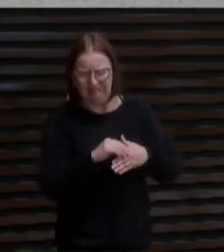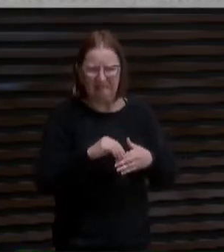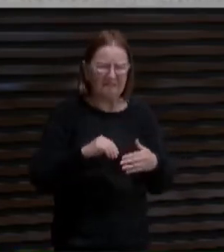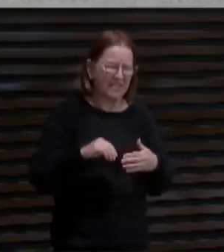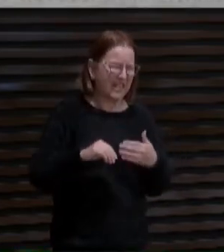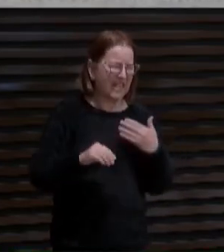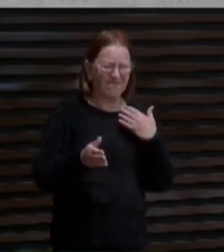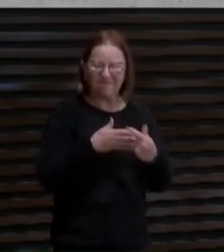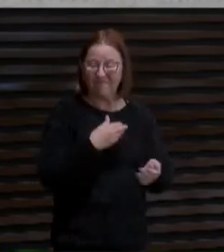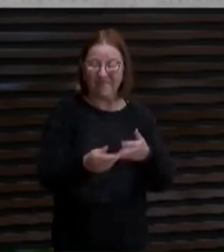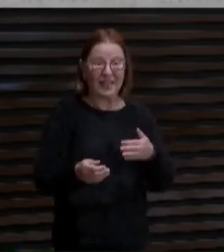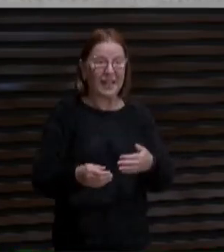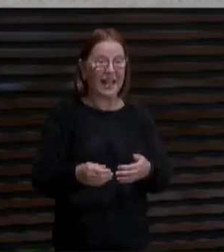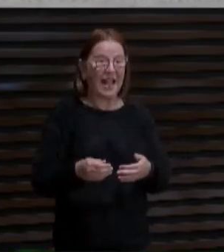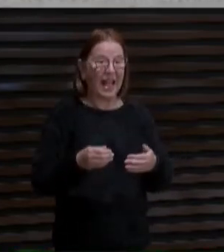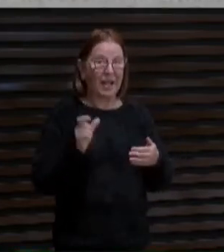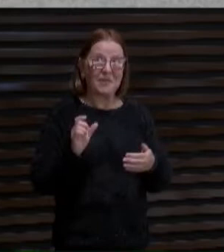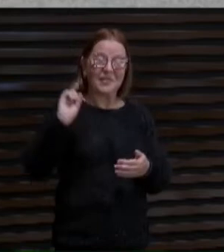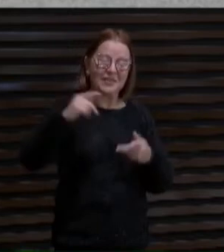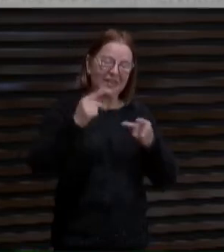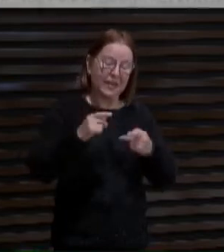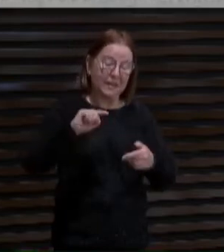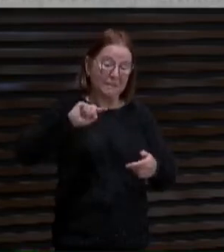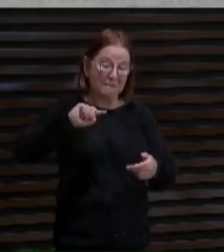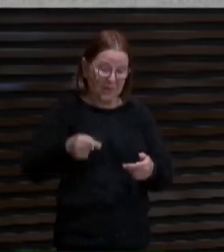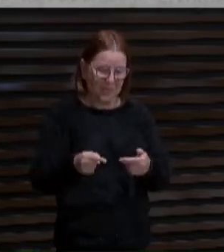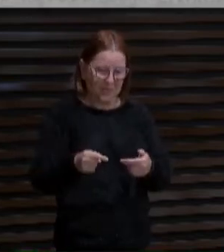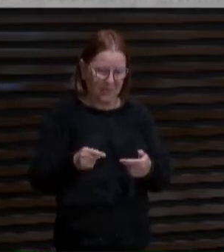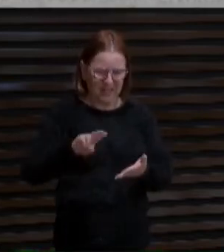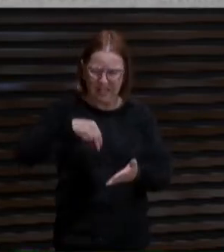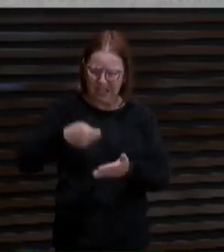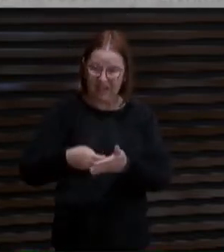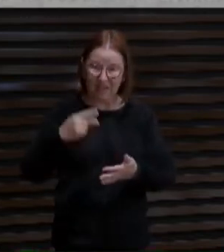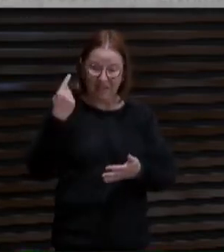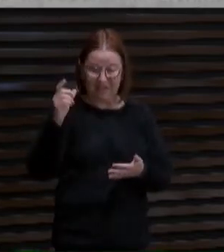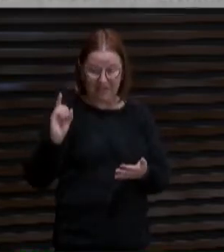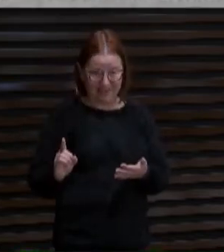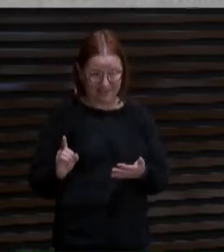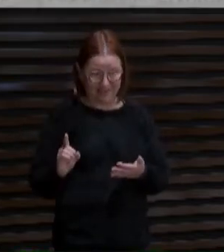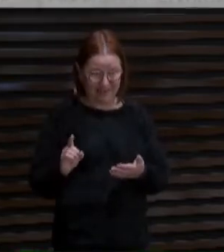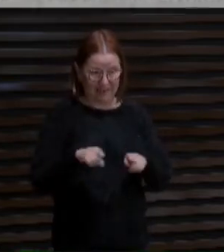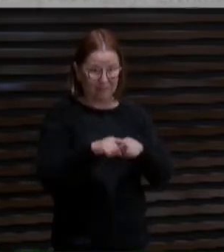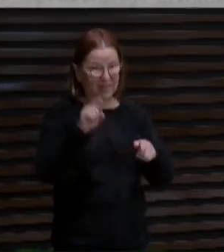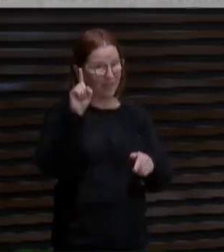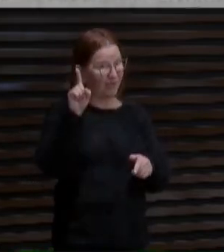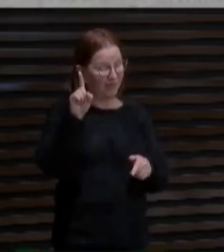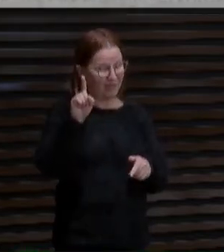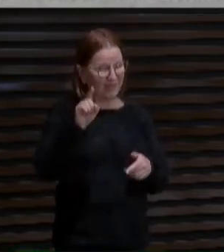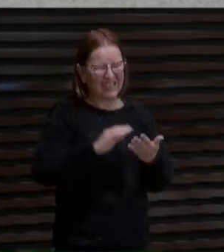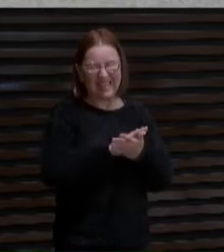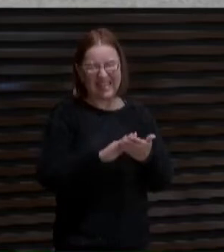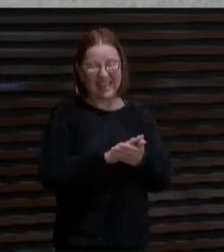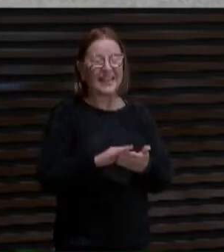tu o senhor está comigo Ah mas então eu tenho que ficar não eu tenho que tomar todos os cuidados tenho que cuidar